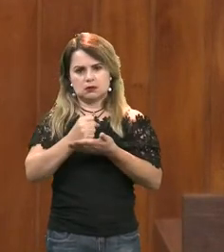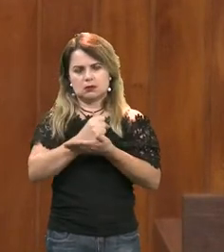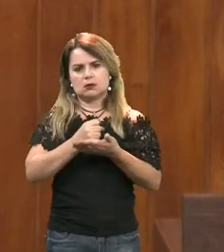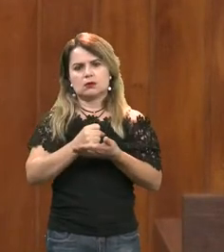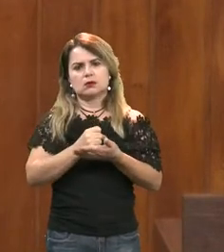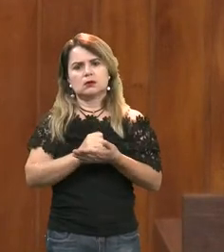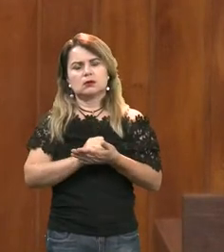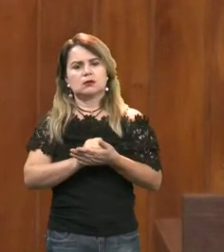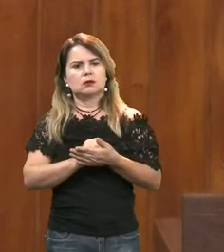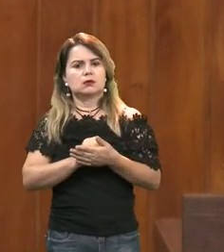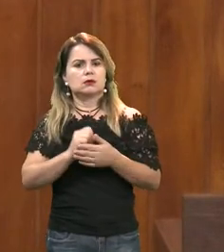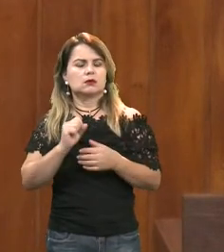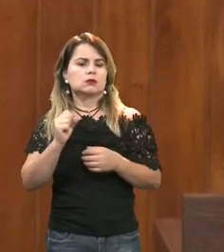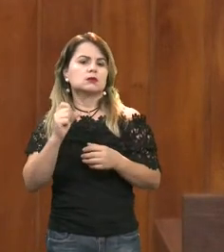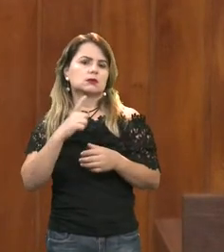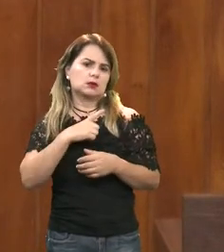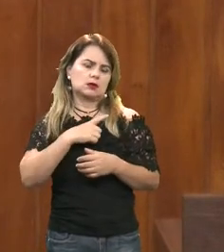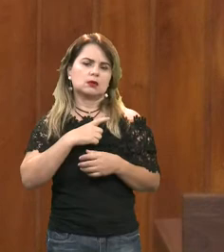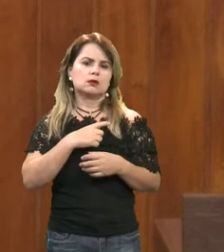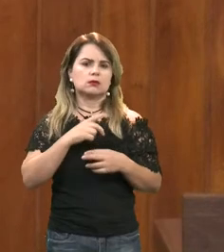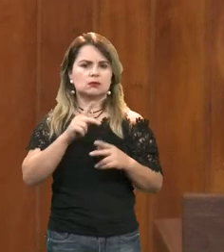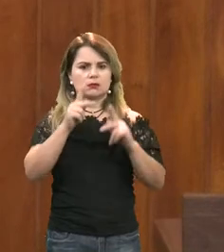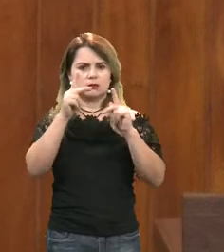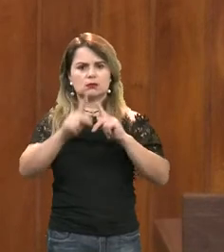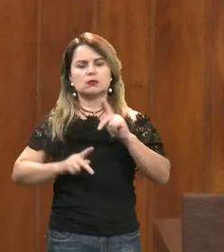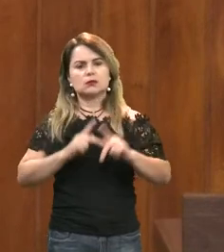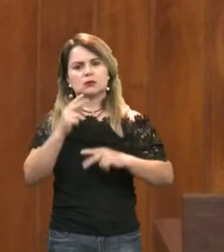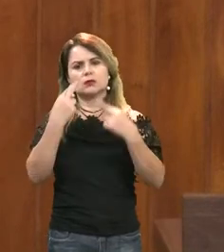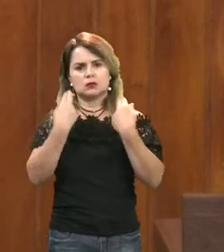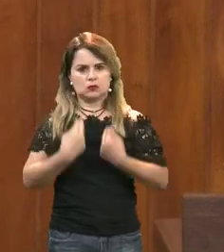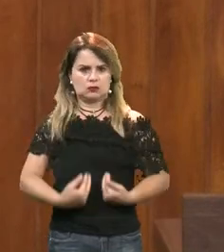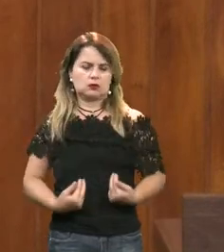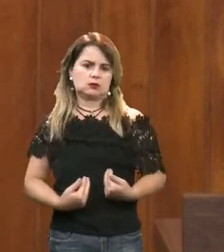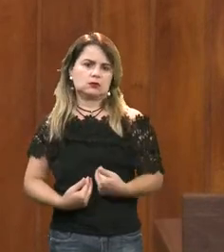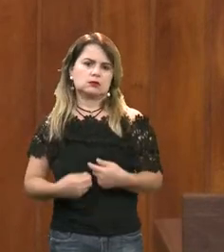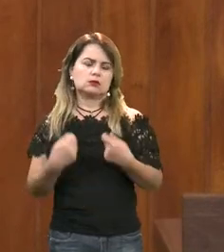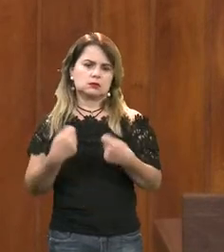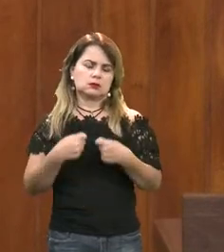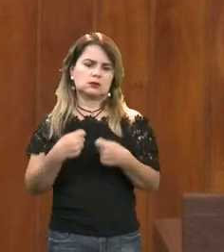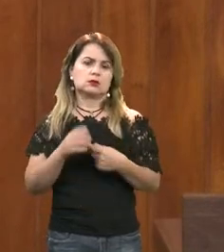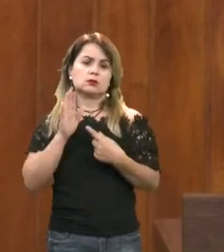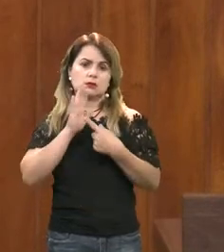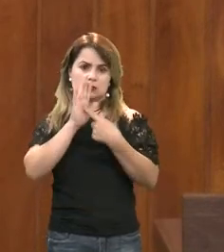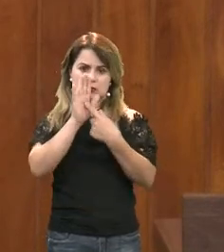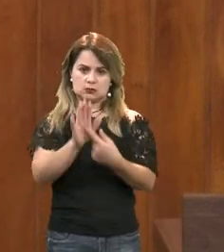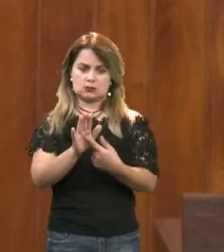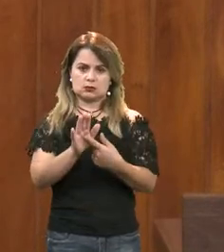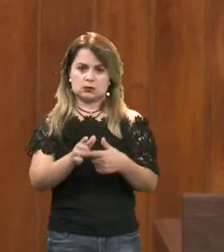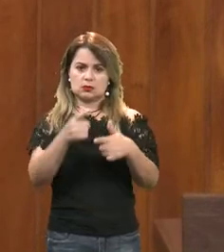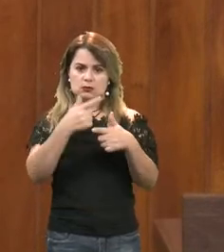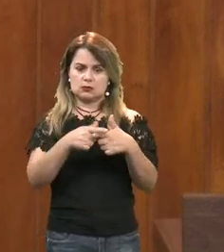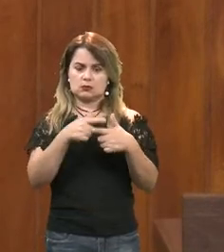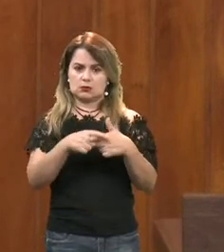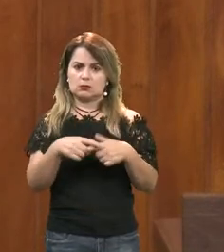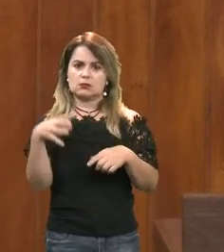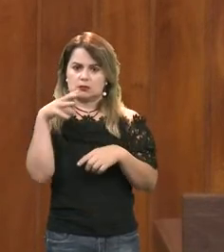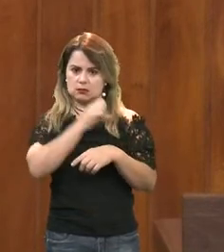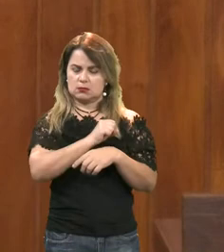Se não mostrar os efeitos, se não mostrar os defeitos na hora, corre. Porque se está escondido é porque é algo